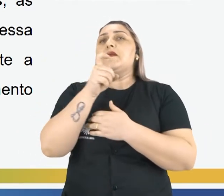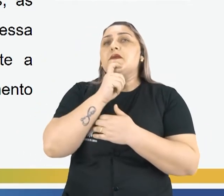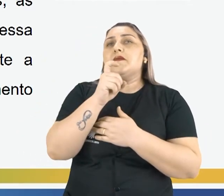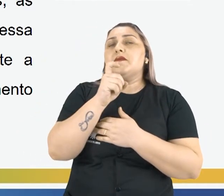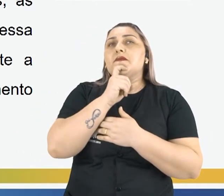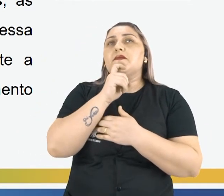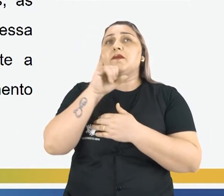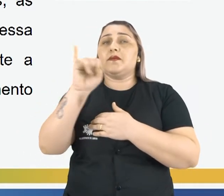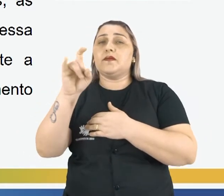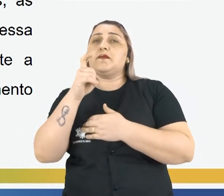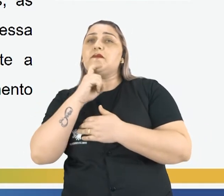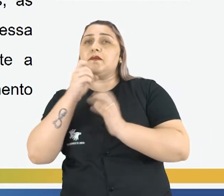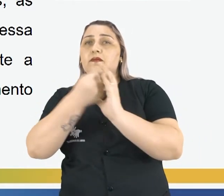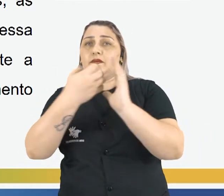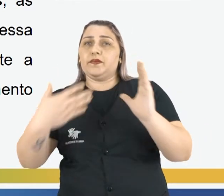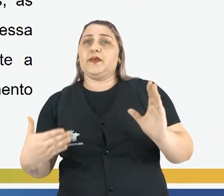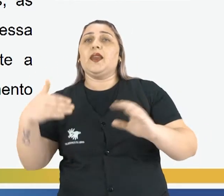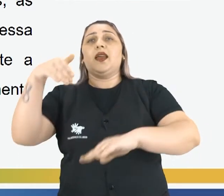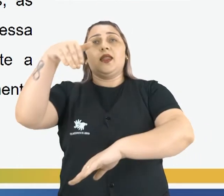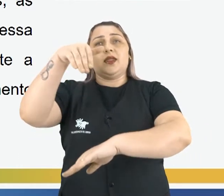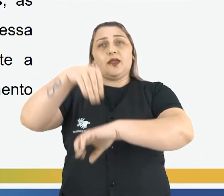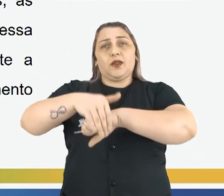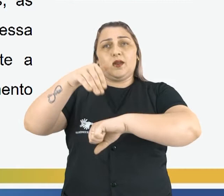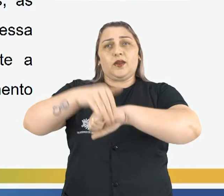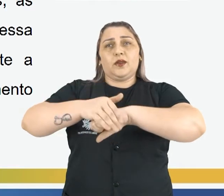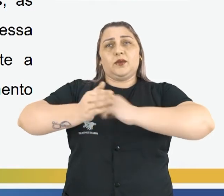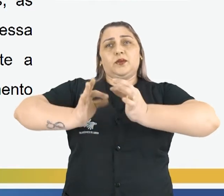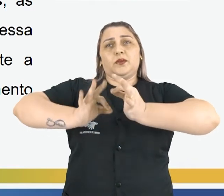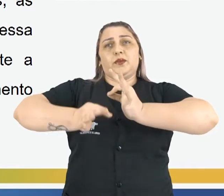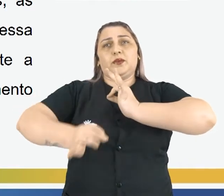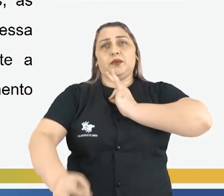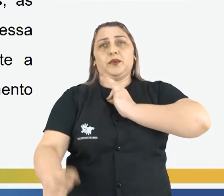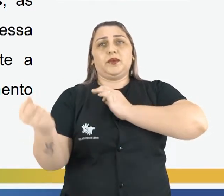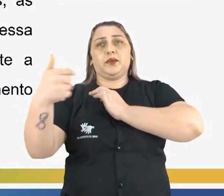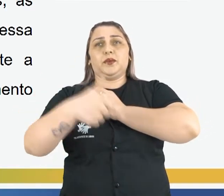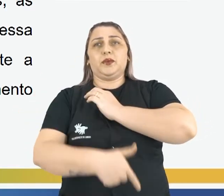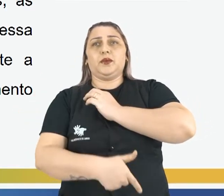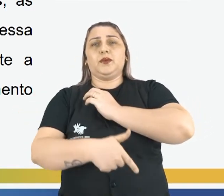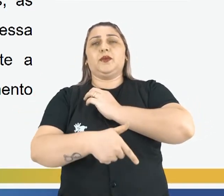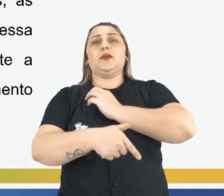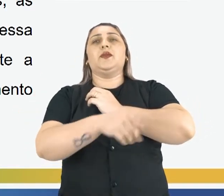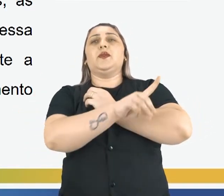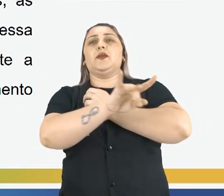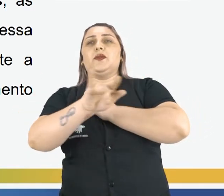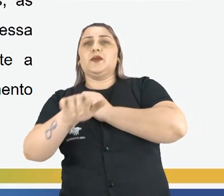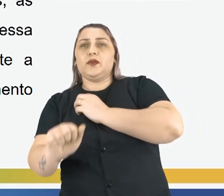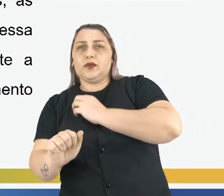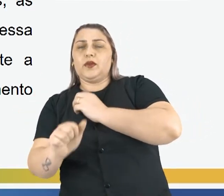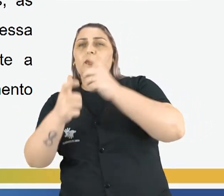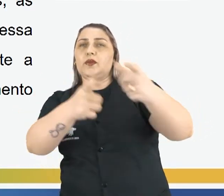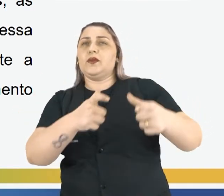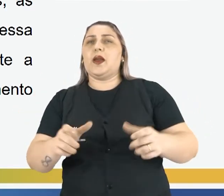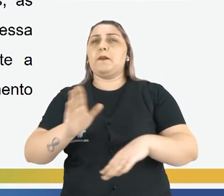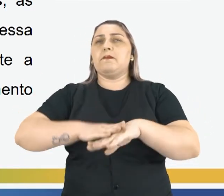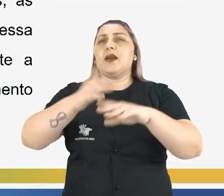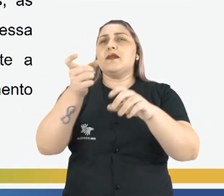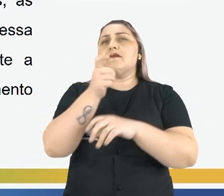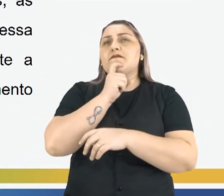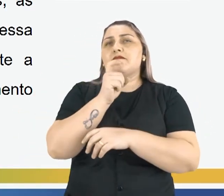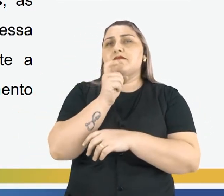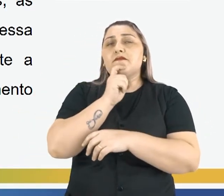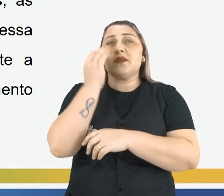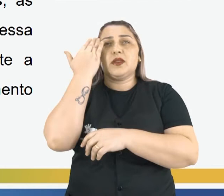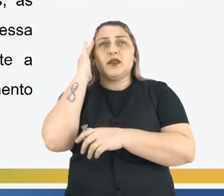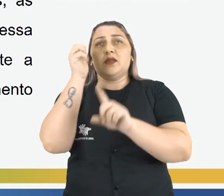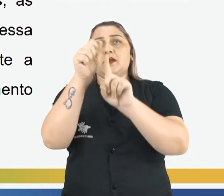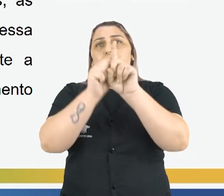Inverno caracteriza-se por noites mais longas do que os dias e em alguns locais o tempo fica mais frio. Compreende